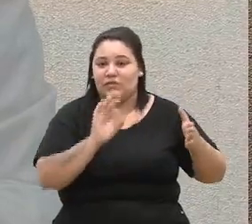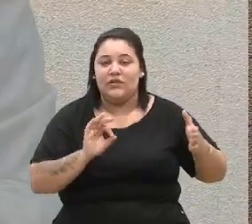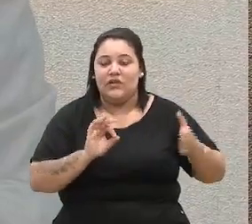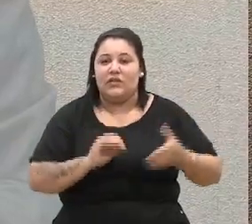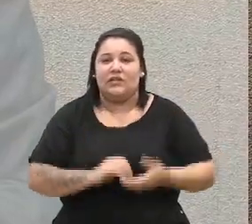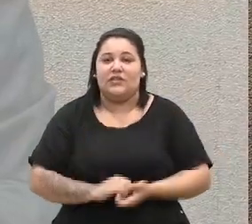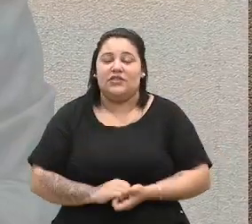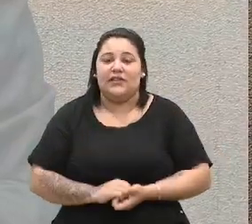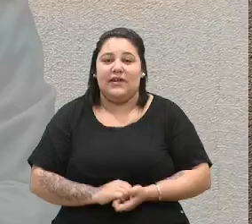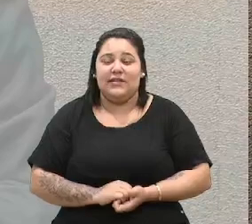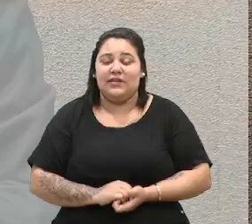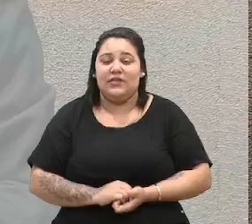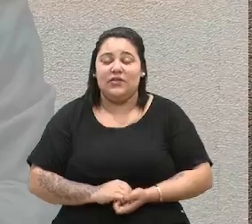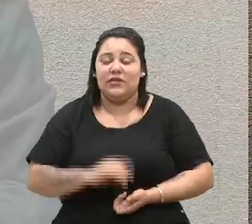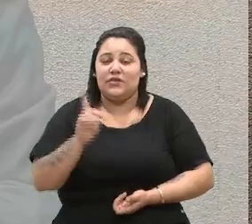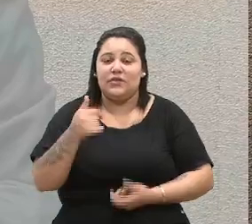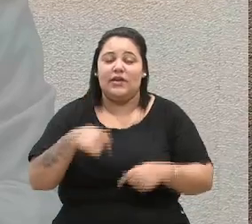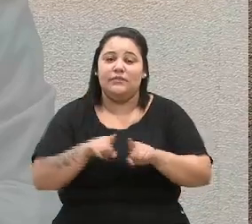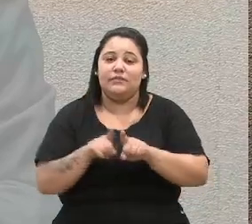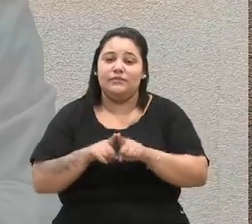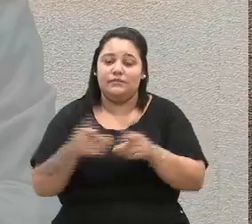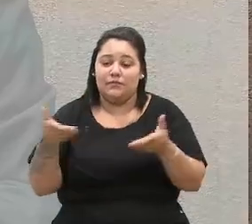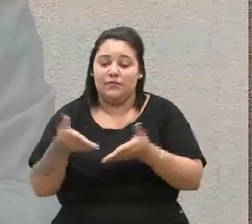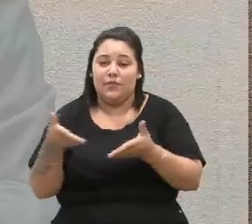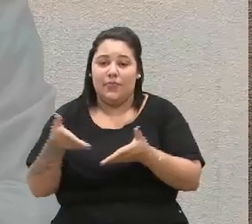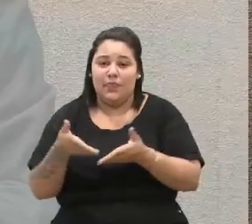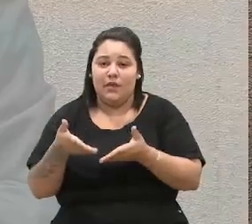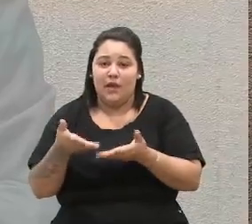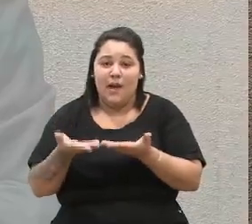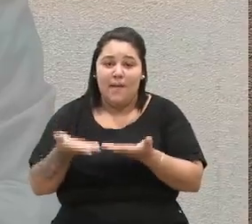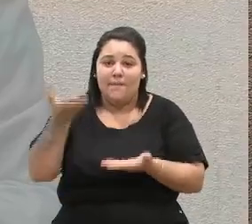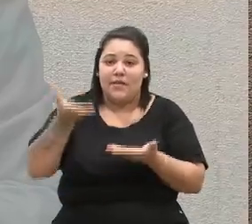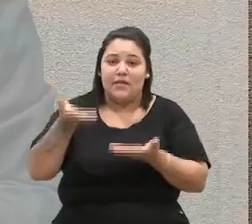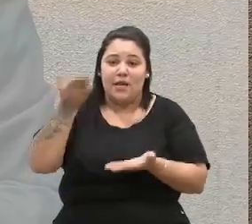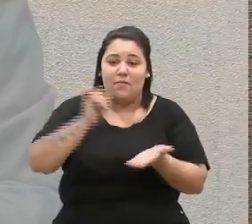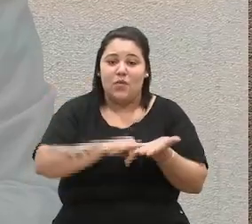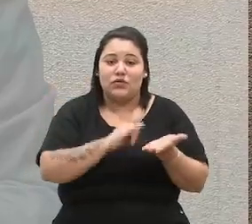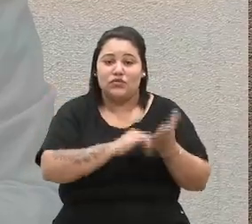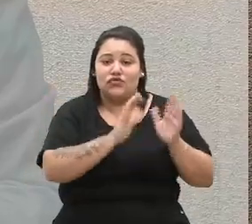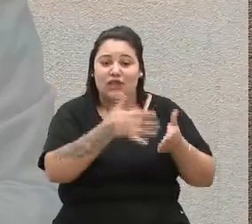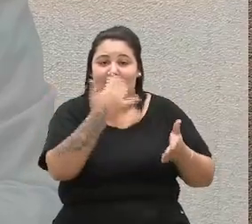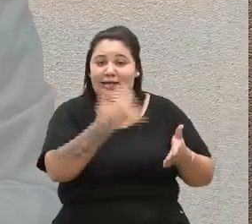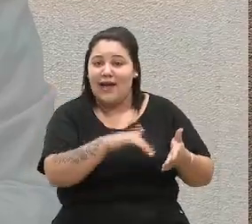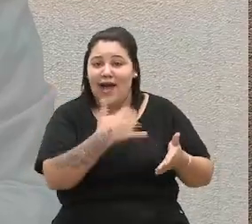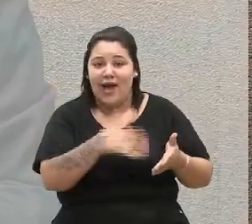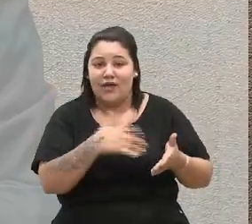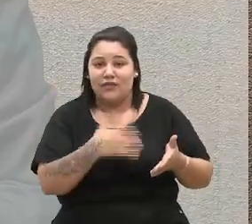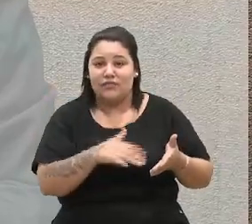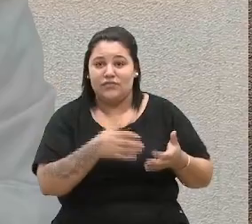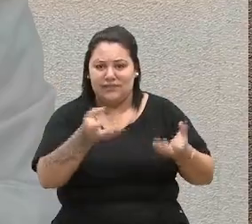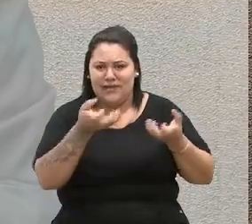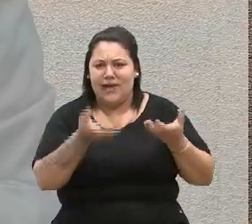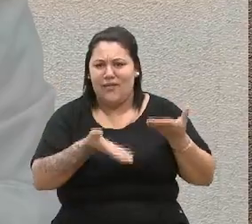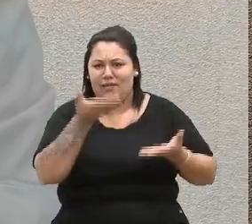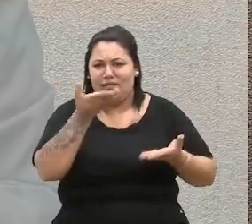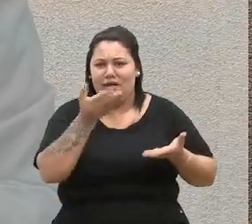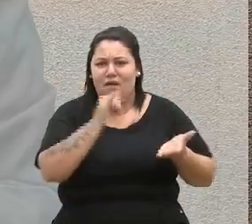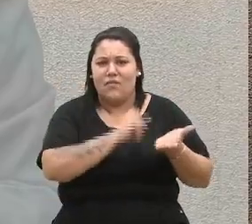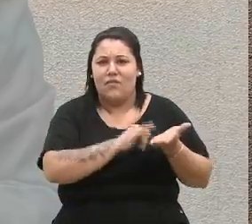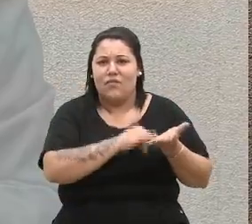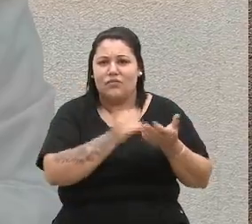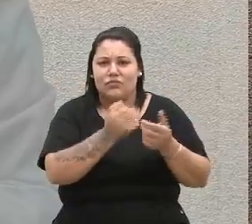mês. E aí agora aumentar mais imposto se já está caro. Quer aumentar imposto de coisas